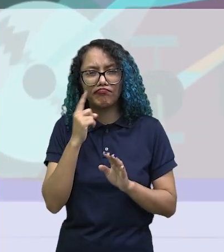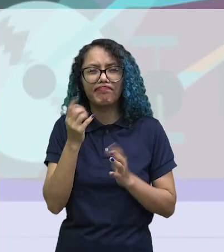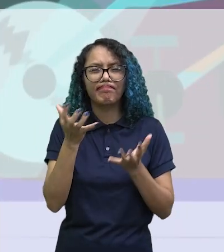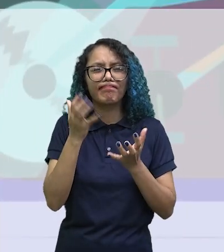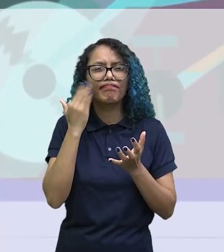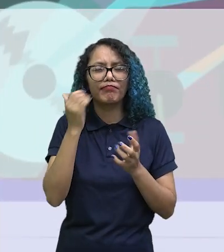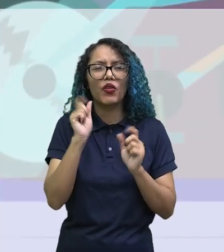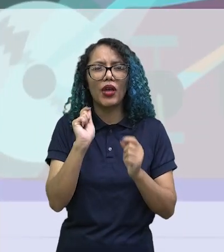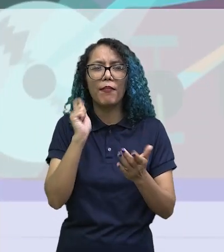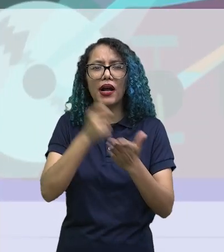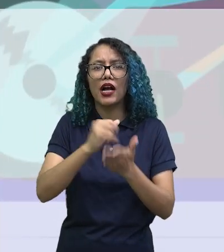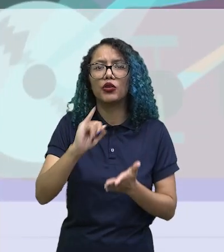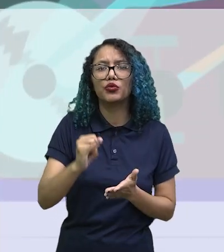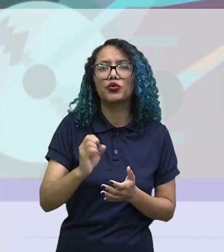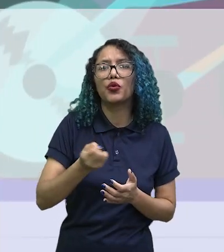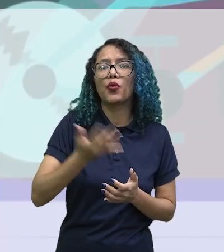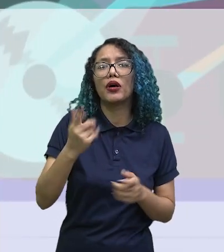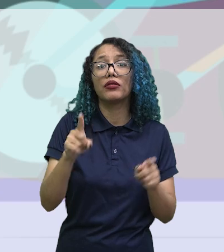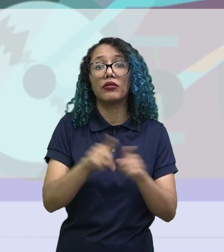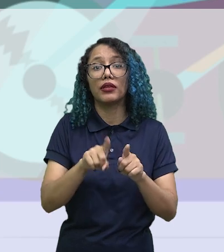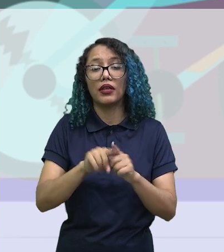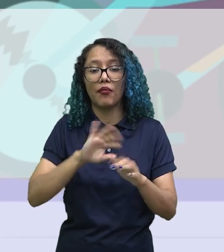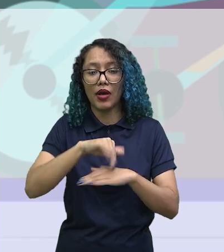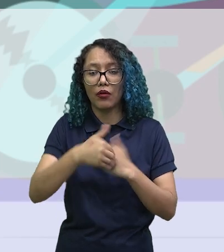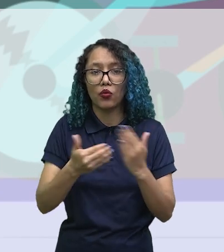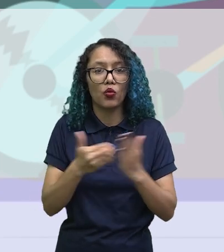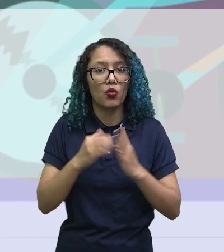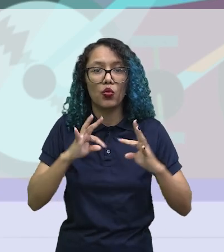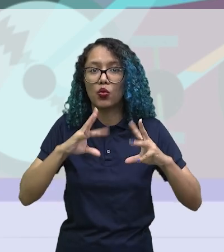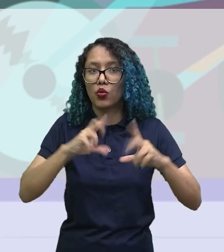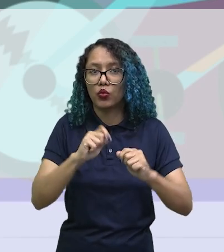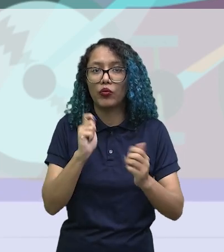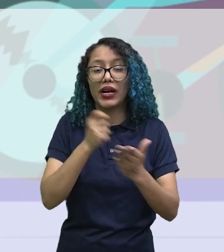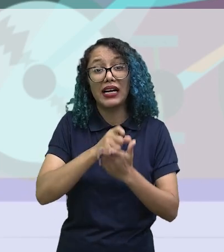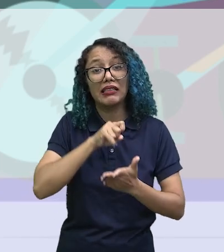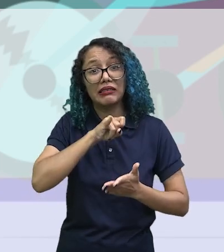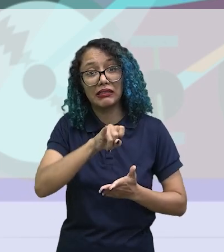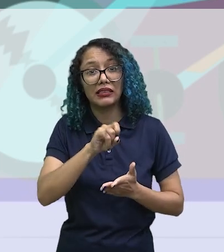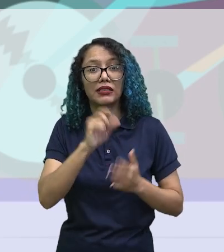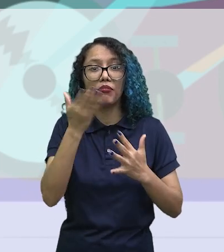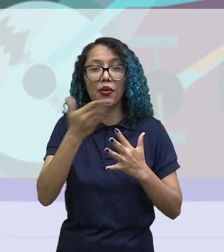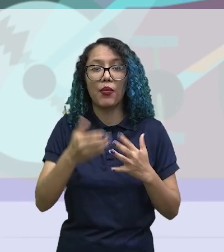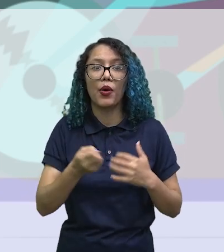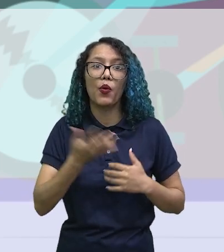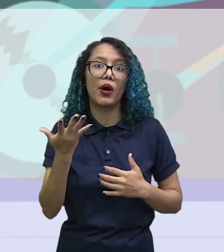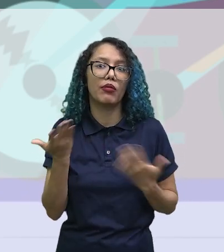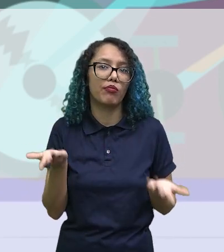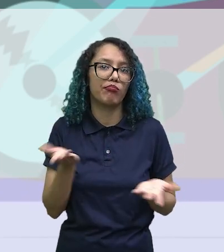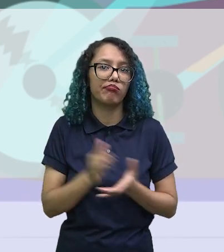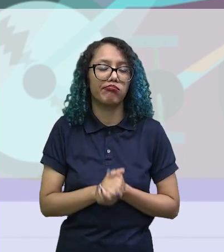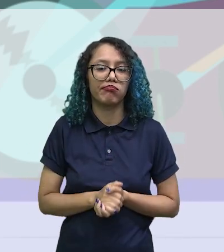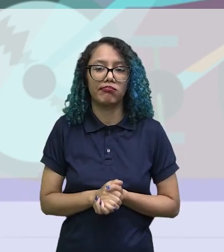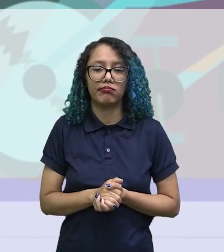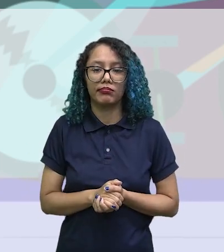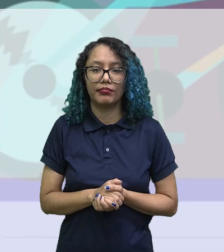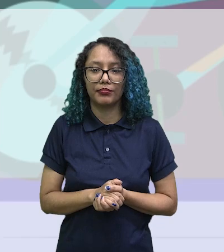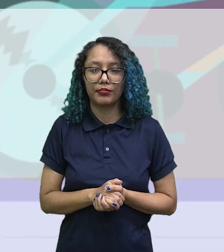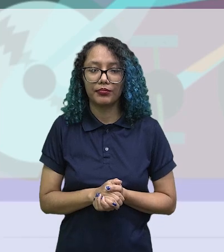saber quanto pagará de juros e qual será o valor total da bicicleta se optar pelo parcelamento.